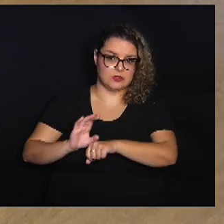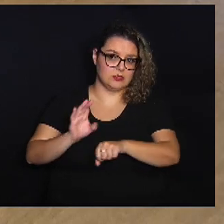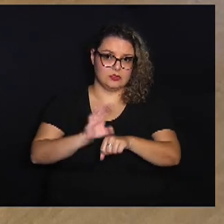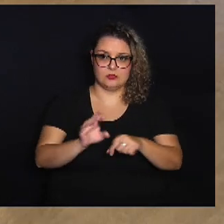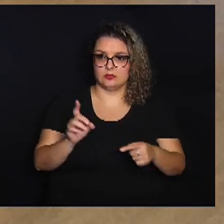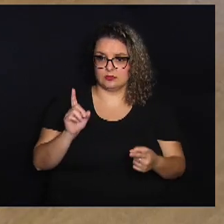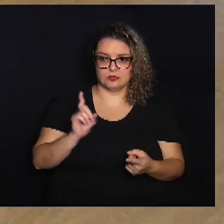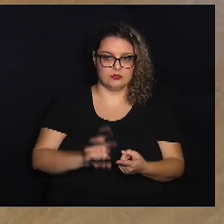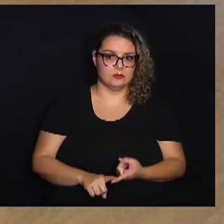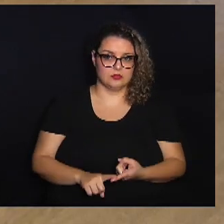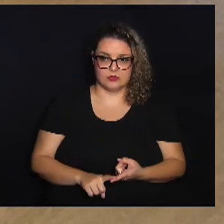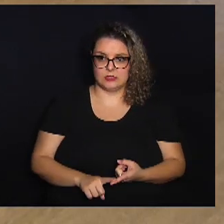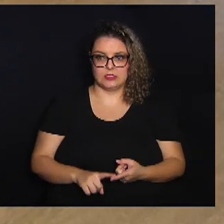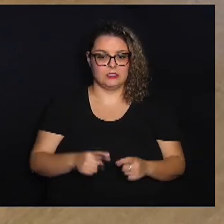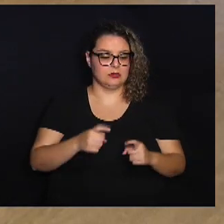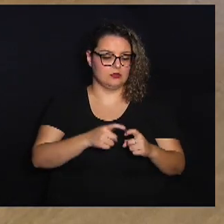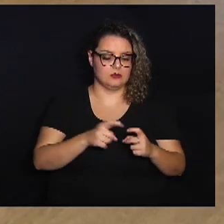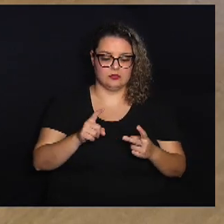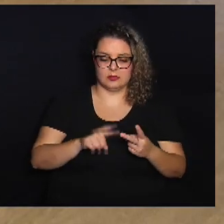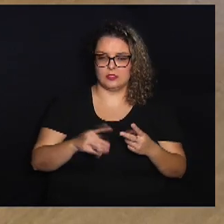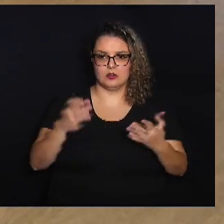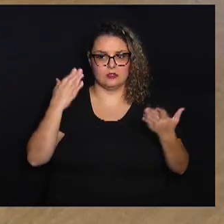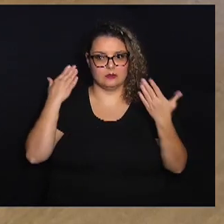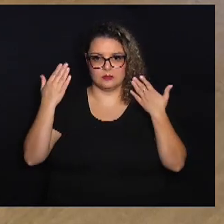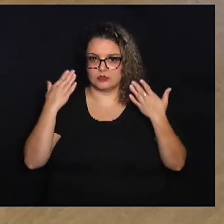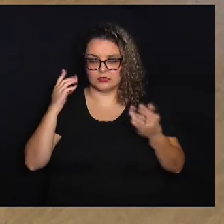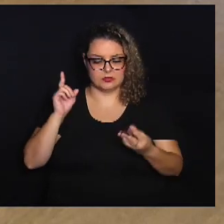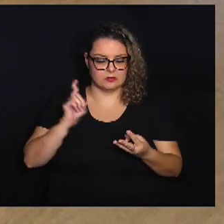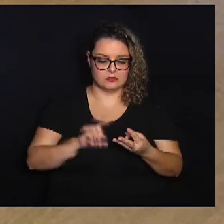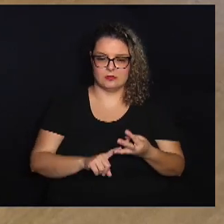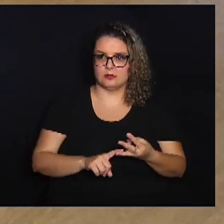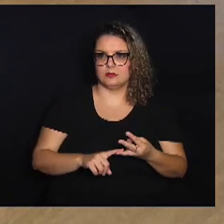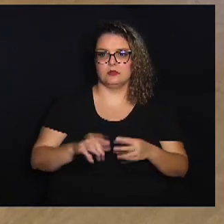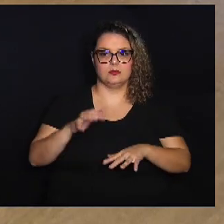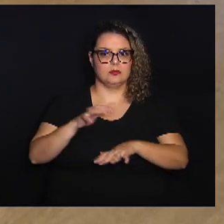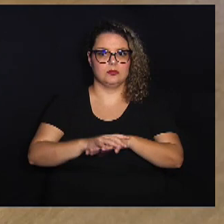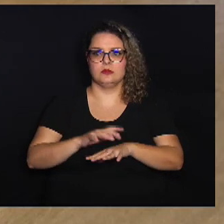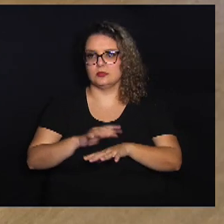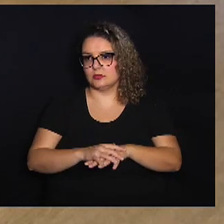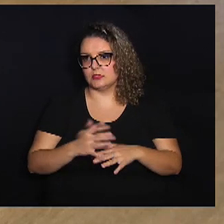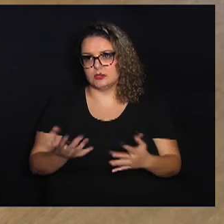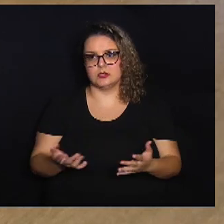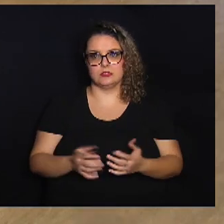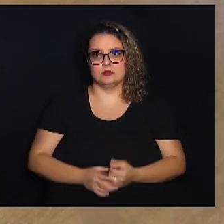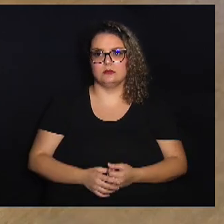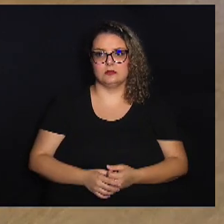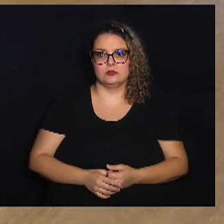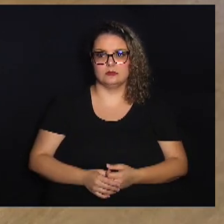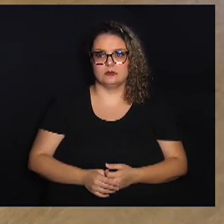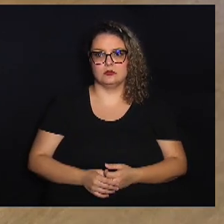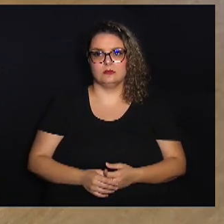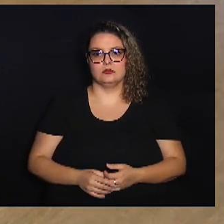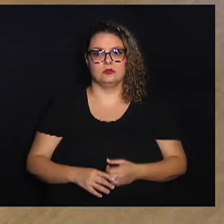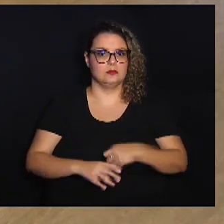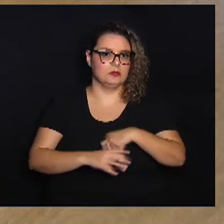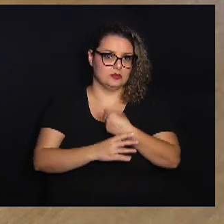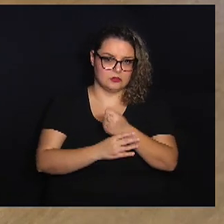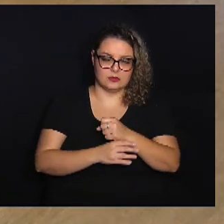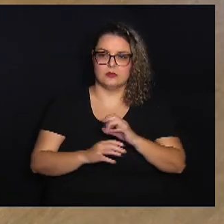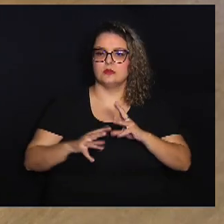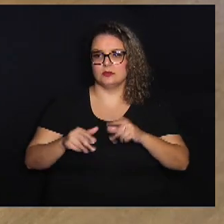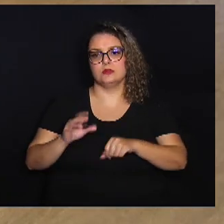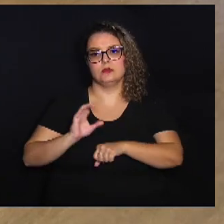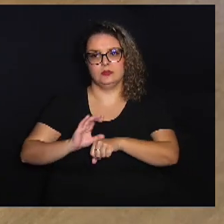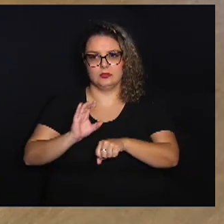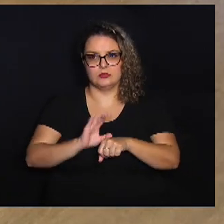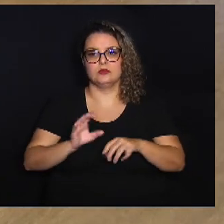aula desde a medicina, psicologia, na matemática, então na fisioterapia, todos os cursos,